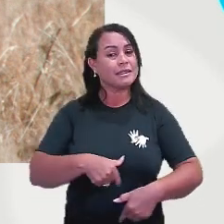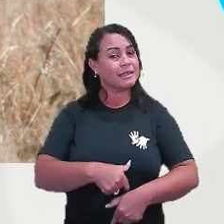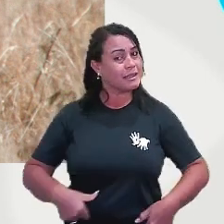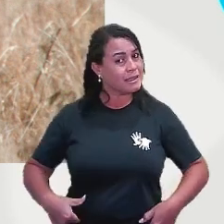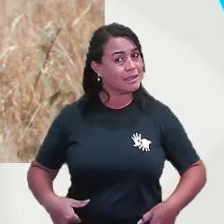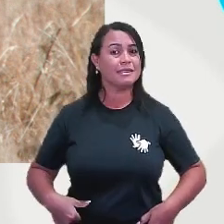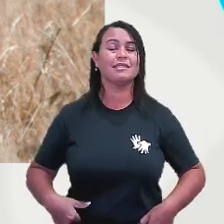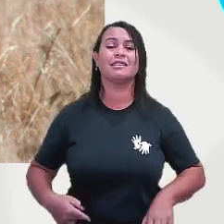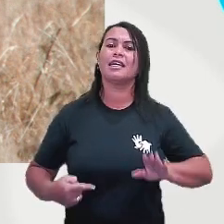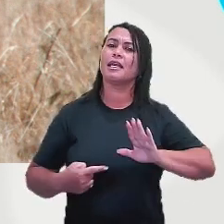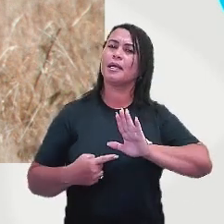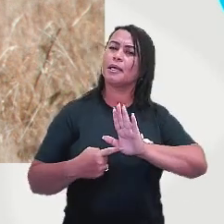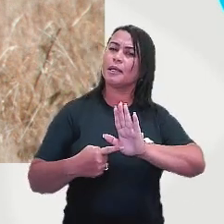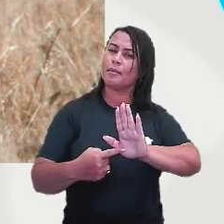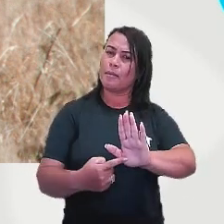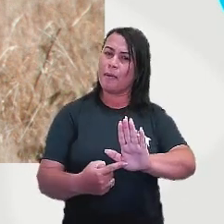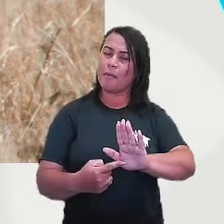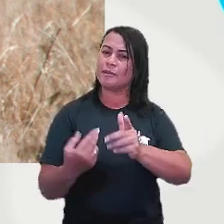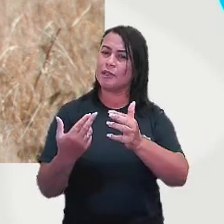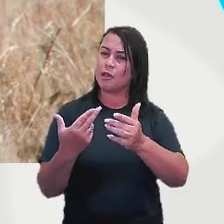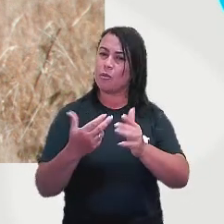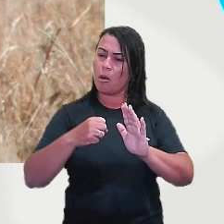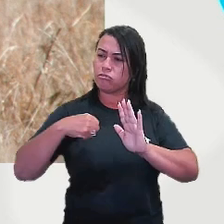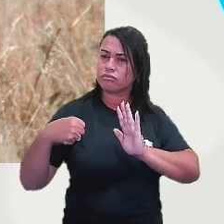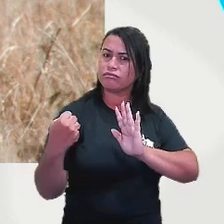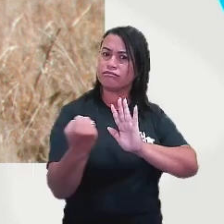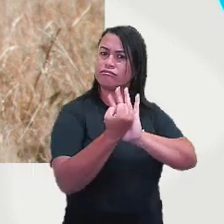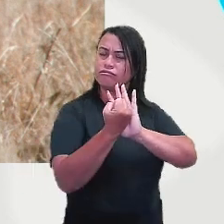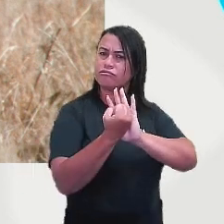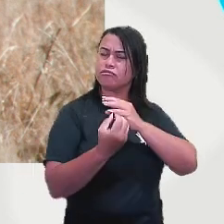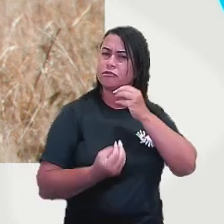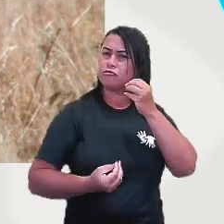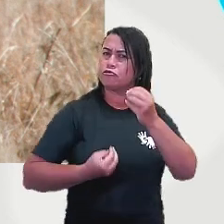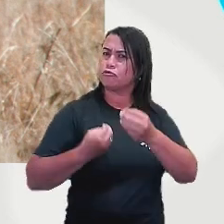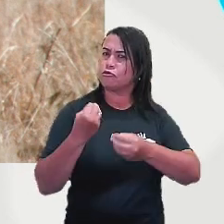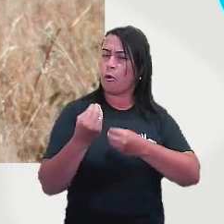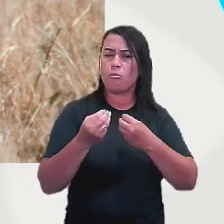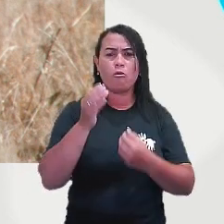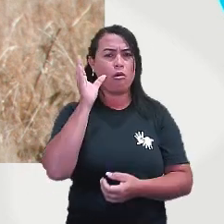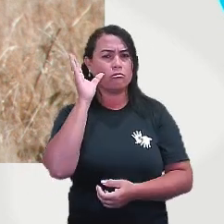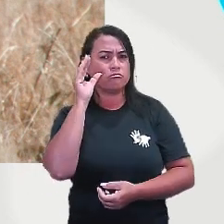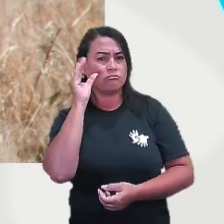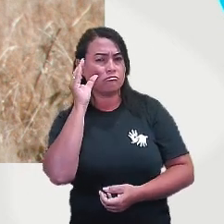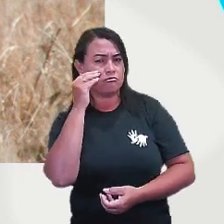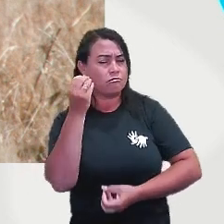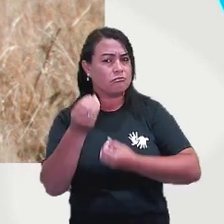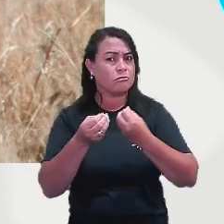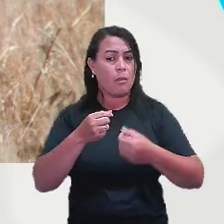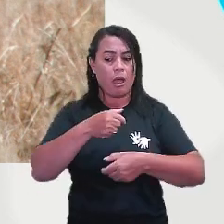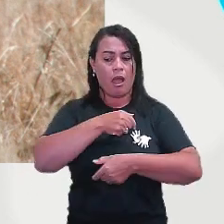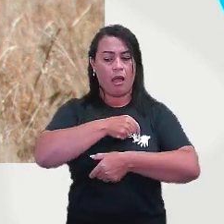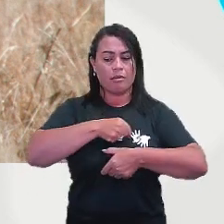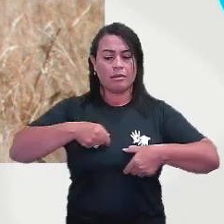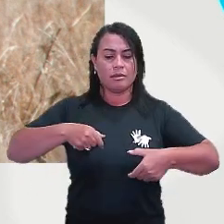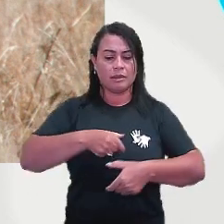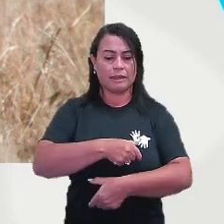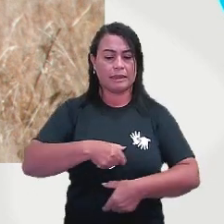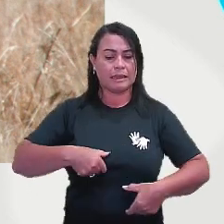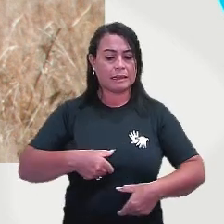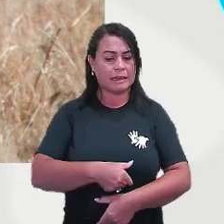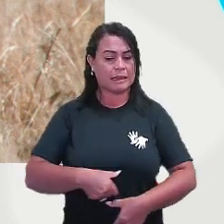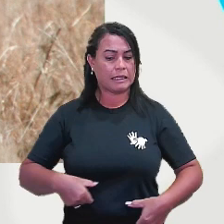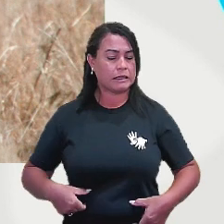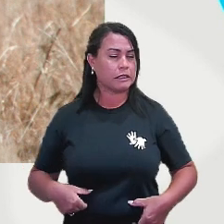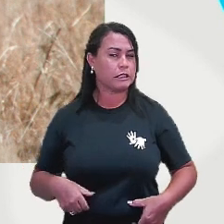servem como impressão digital. Mas olha só, uma curiosidade. As listras não só